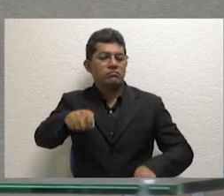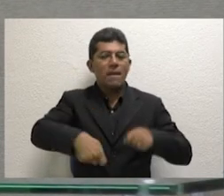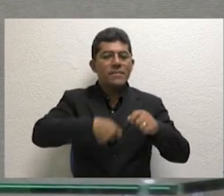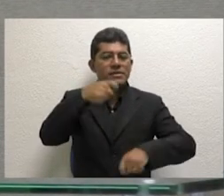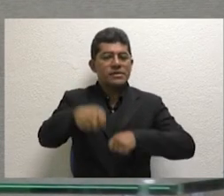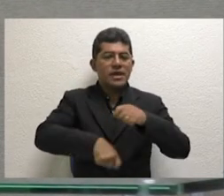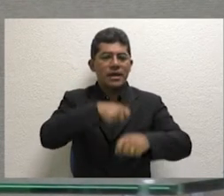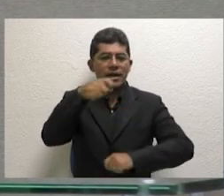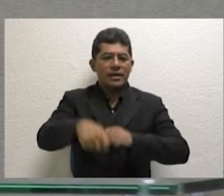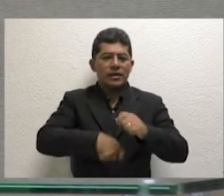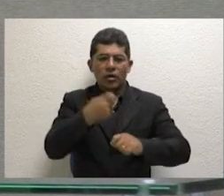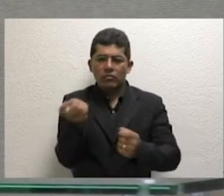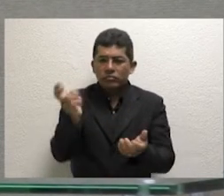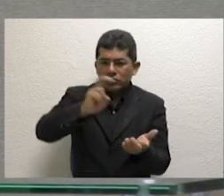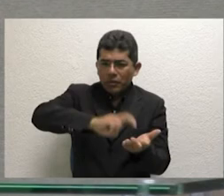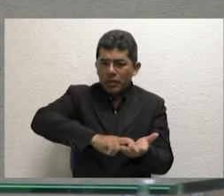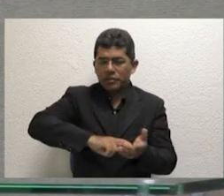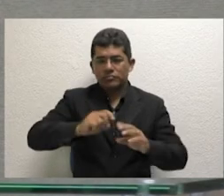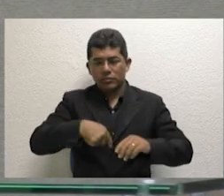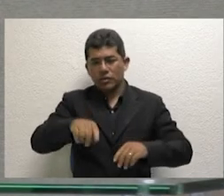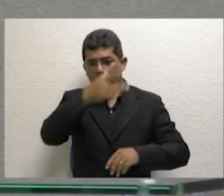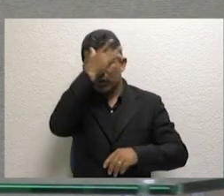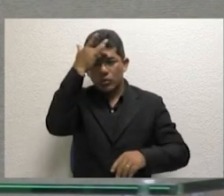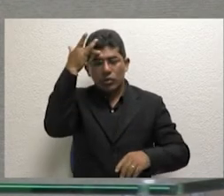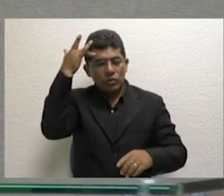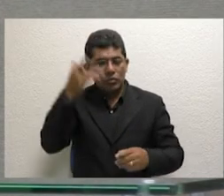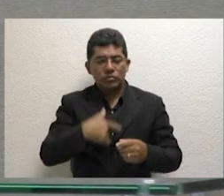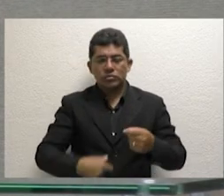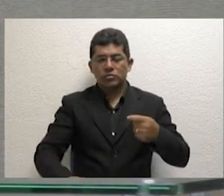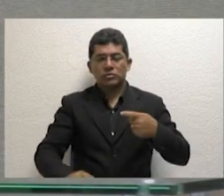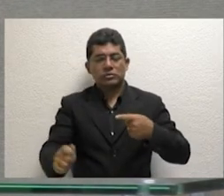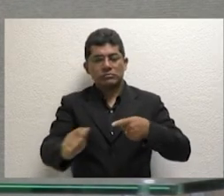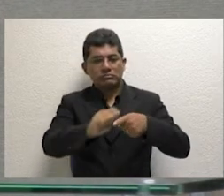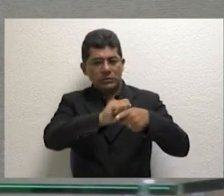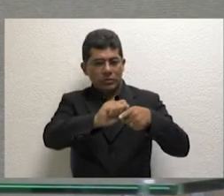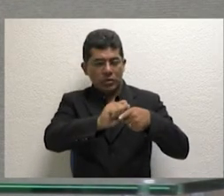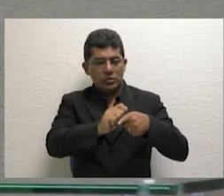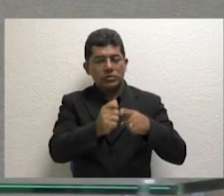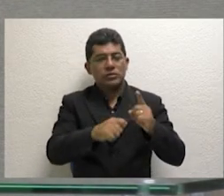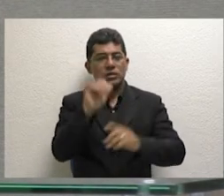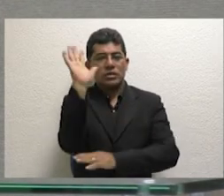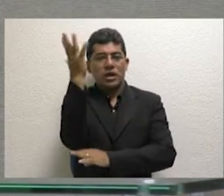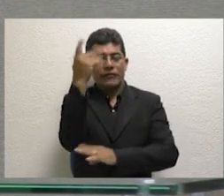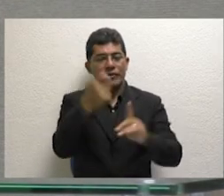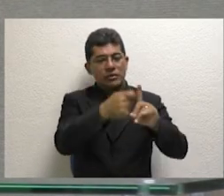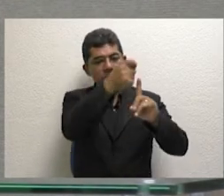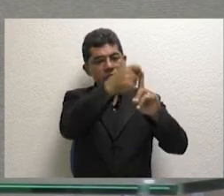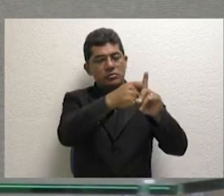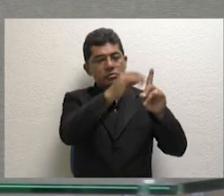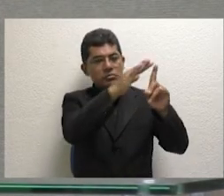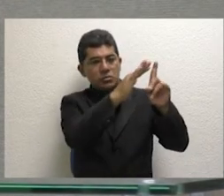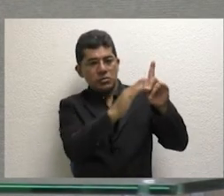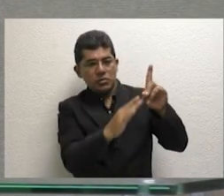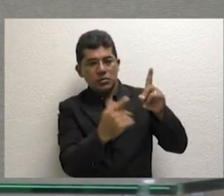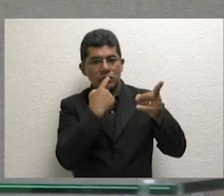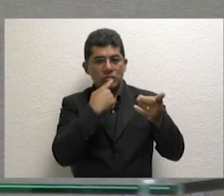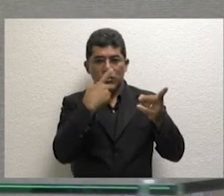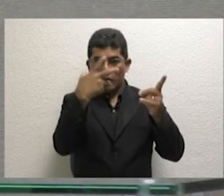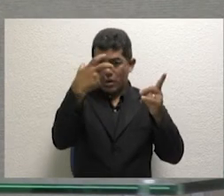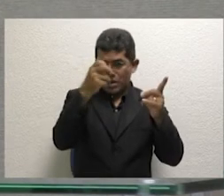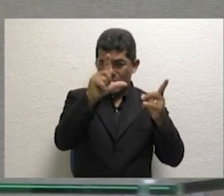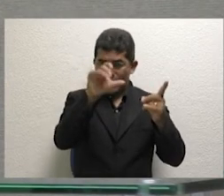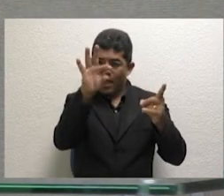a seringa e deixando a canequinha levando-se ao almoço e no final do dia retornando bem